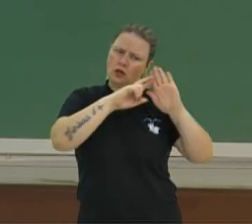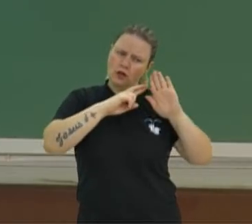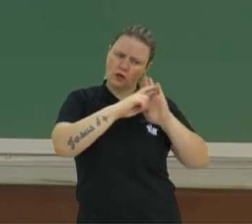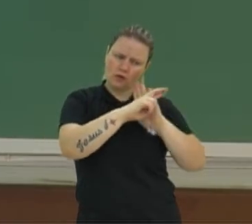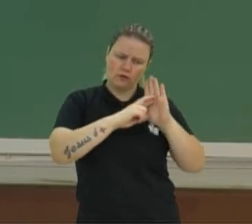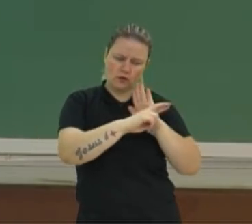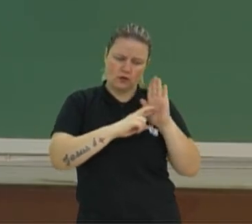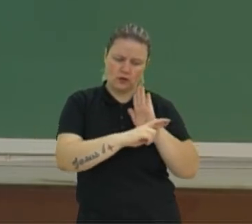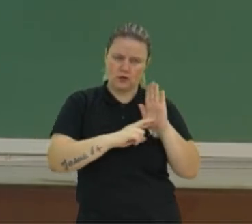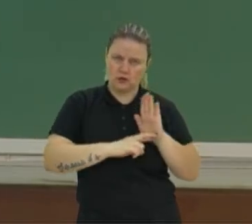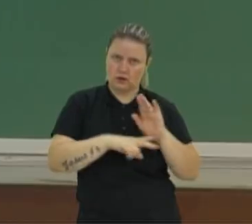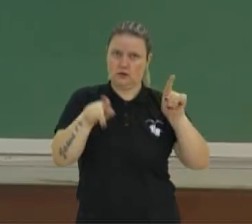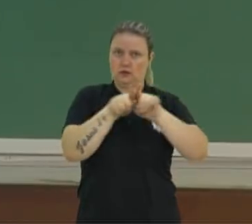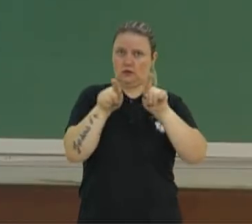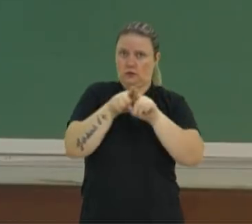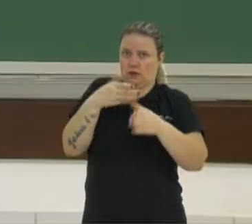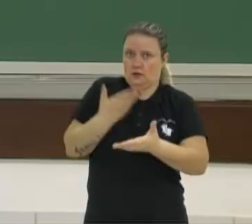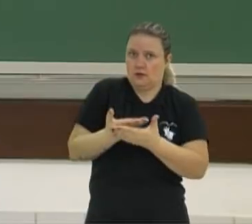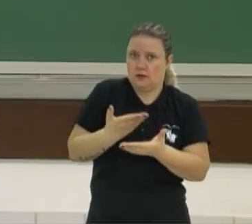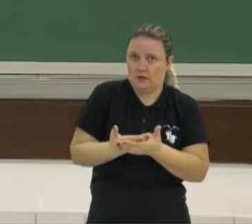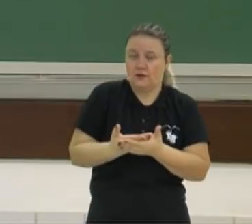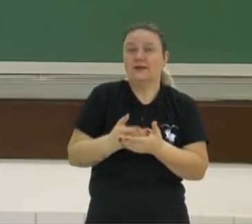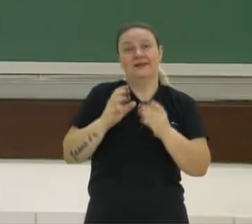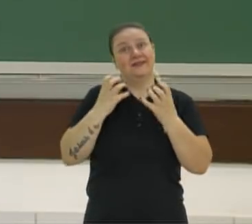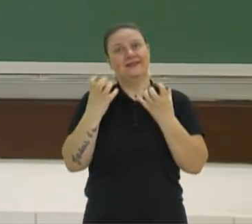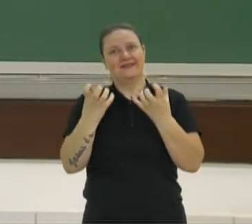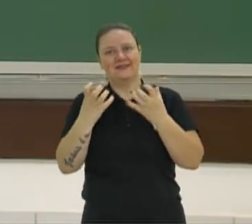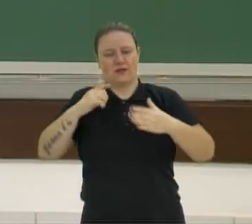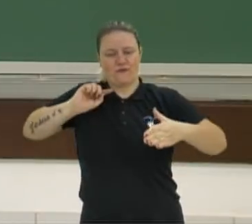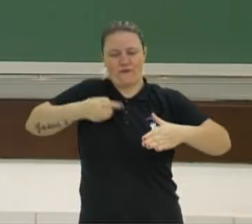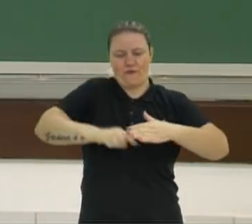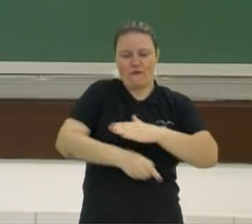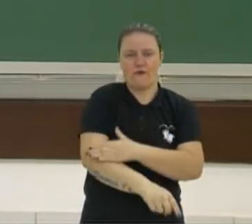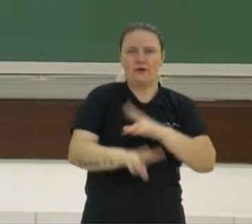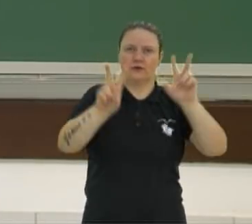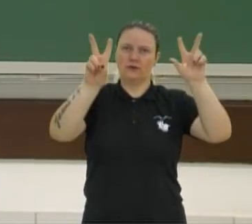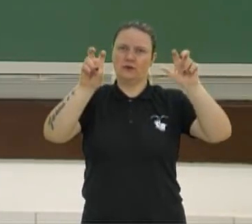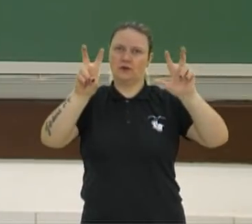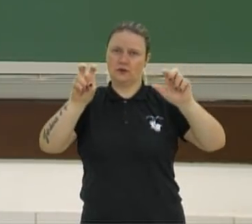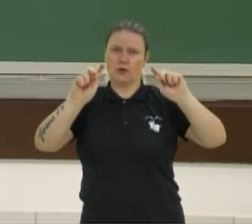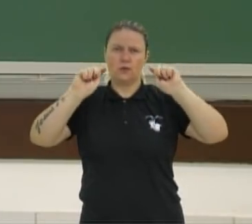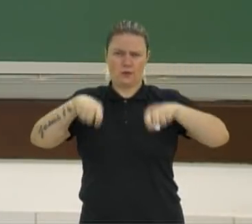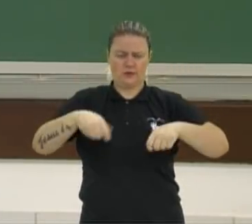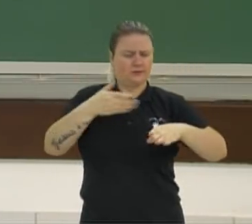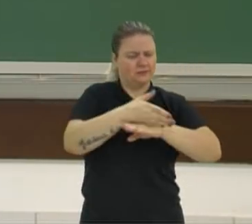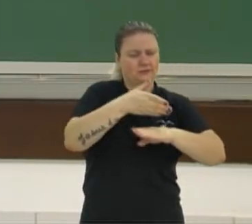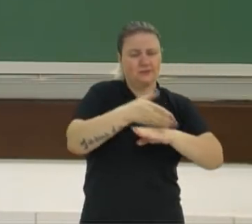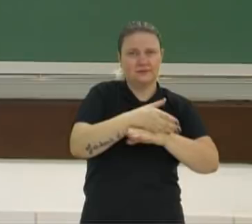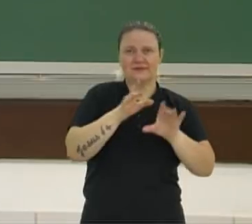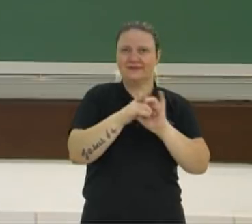da aula. Se você quiser se aprofundar, tem acesso a essas fontes.